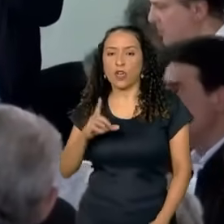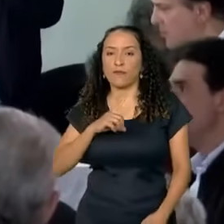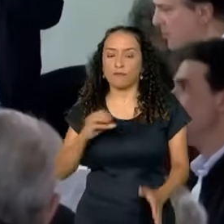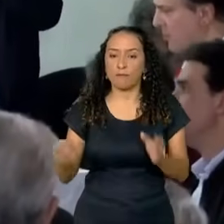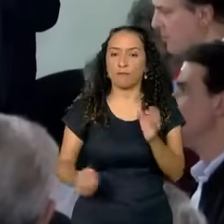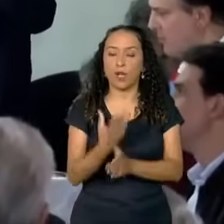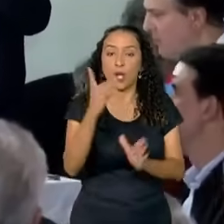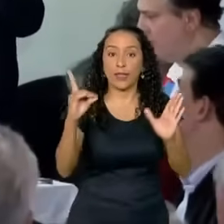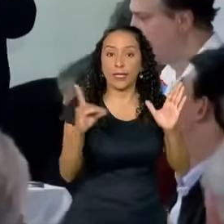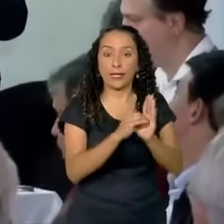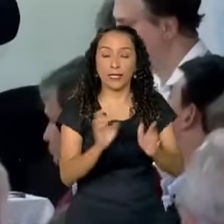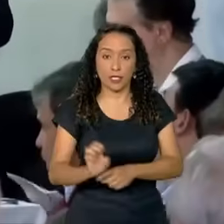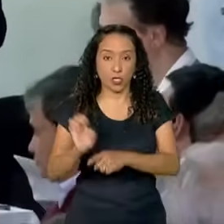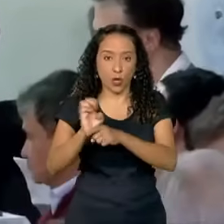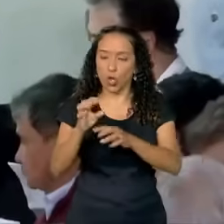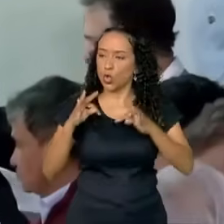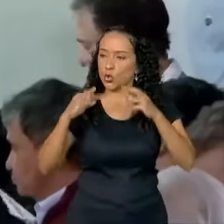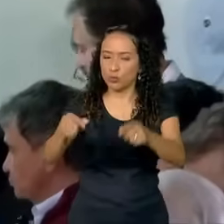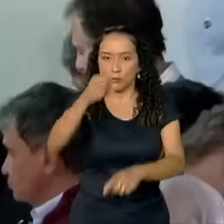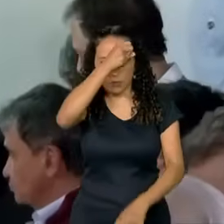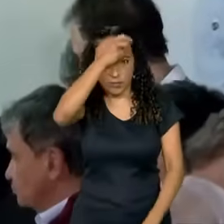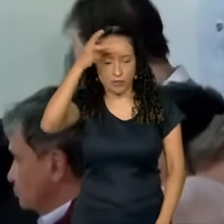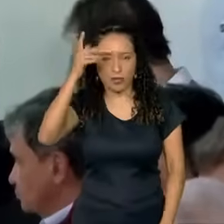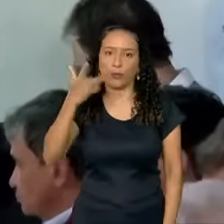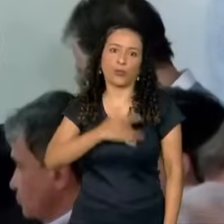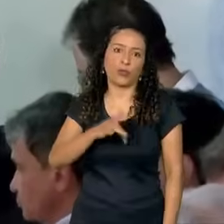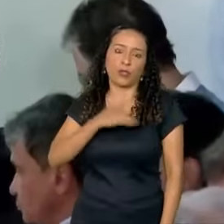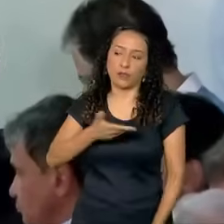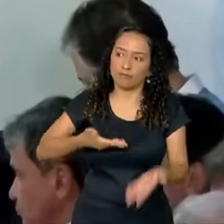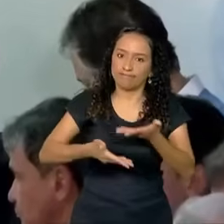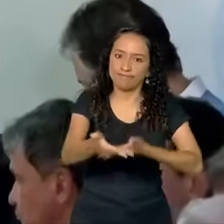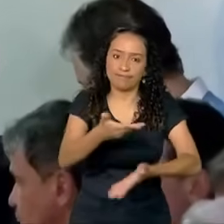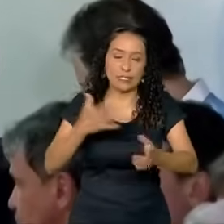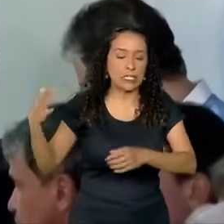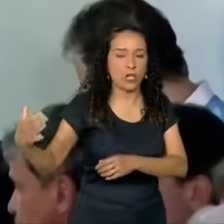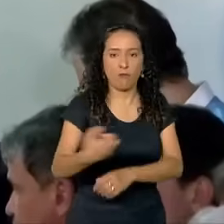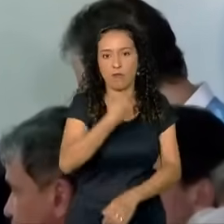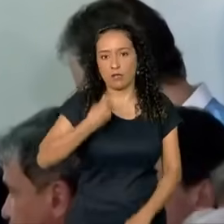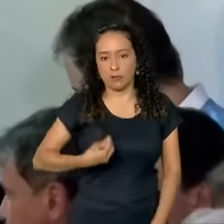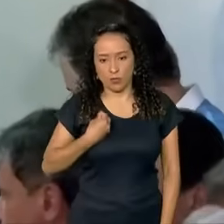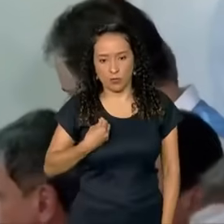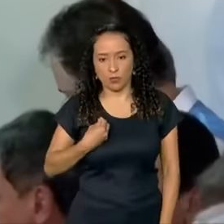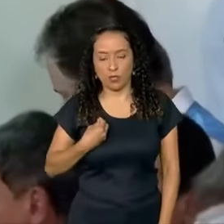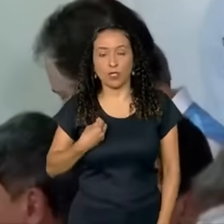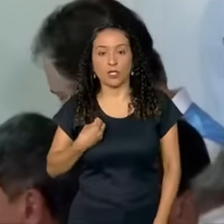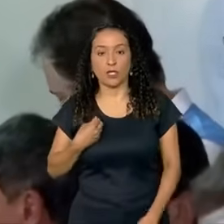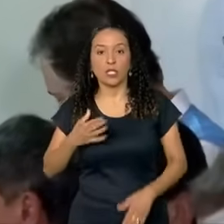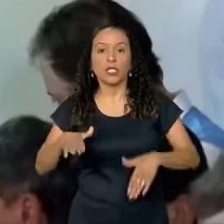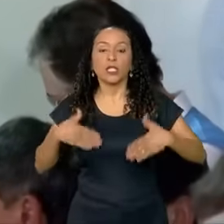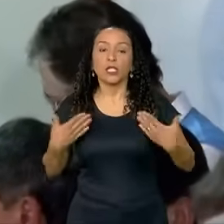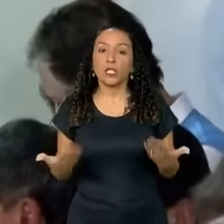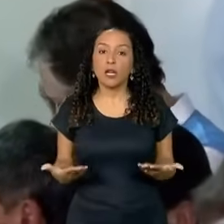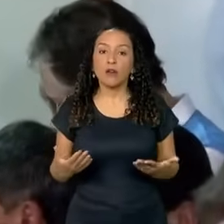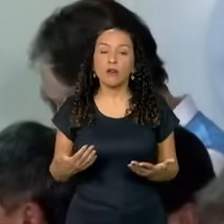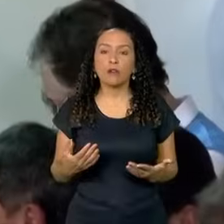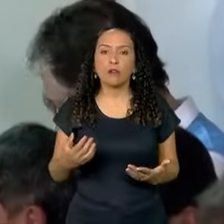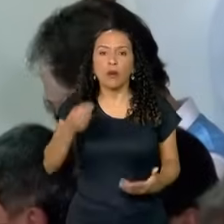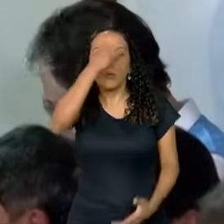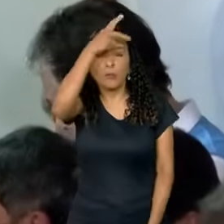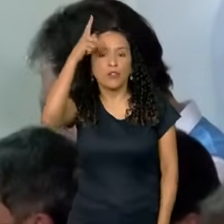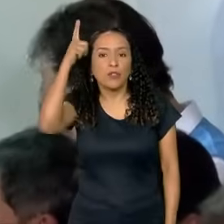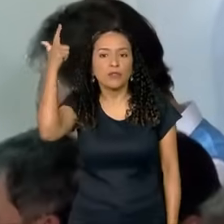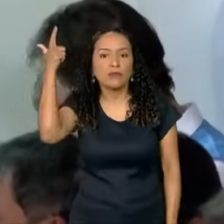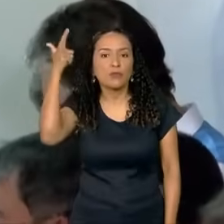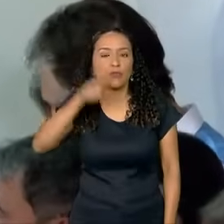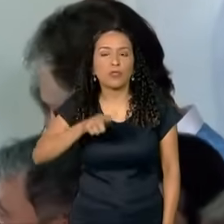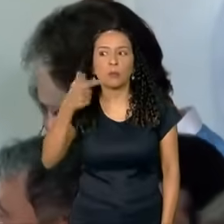estadual. Todos os prefeitos, coitados, envolvidos em salvar as pessoas. Então, o prefeito não tinha nem condições no